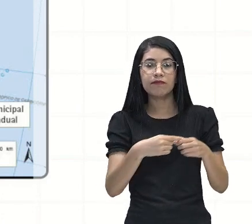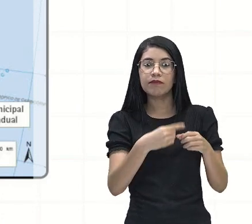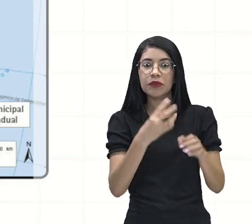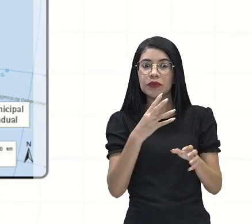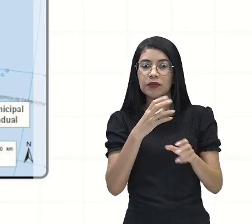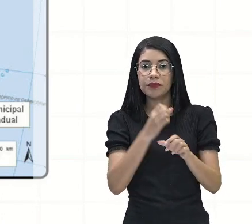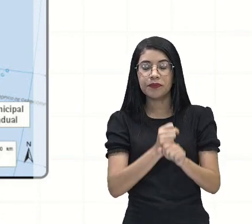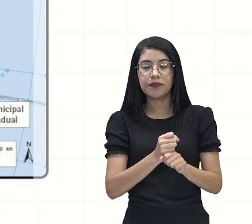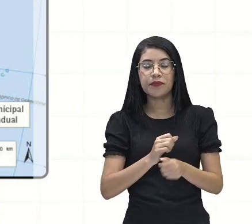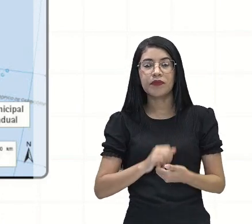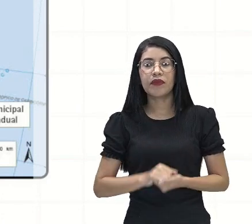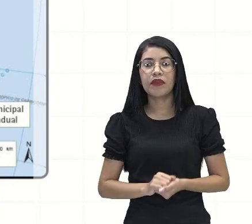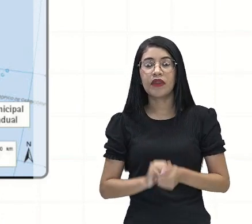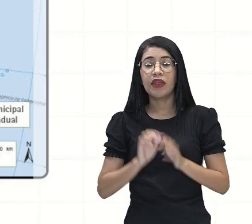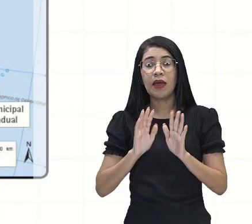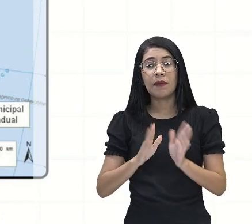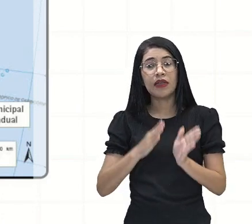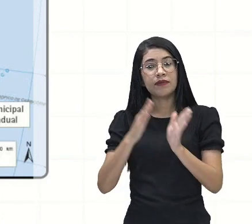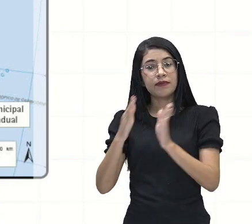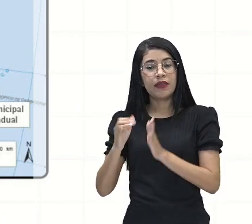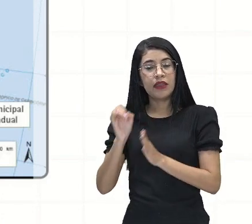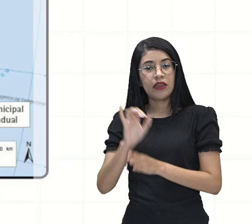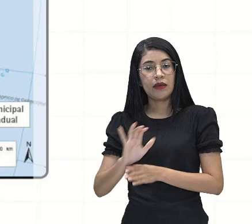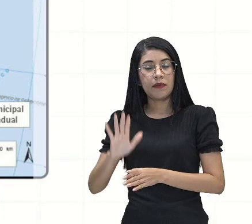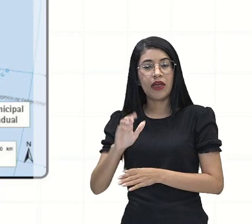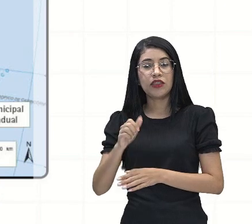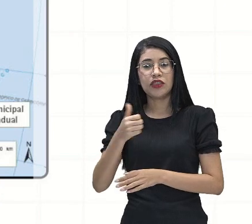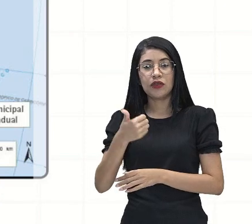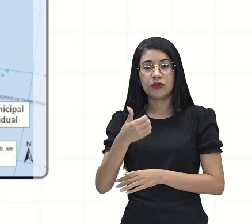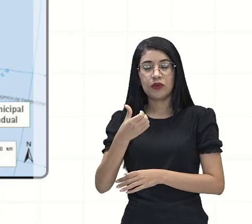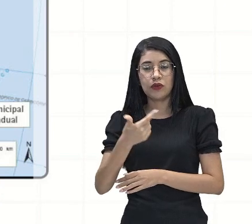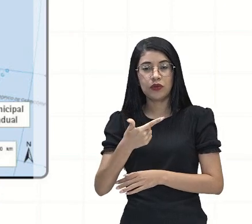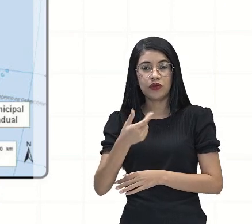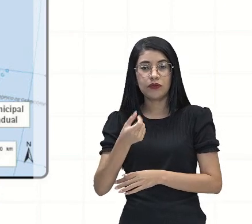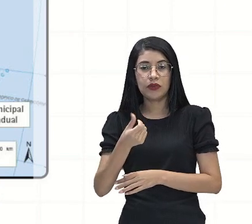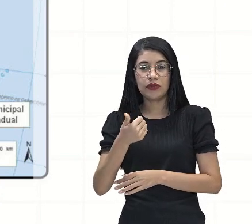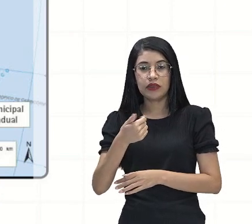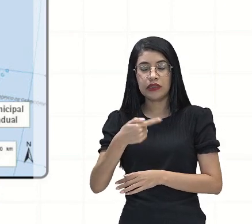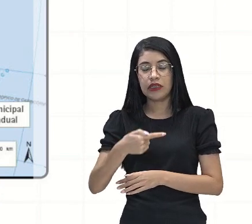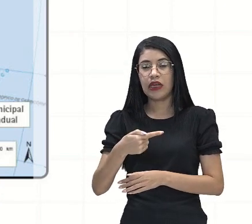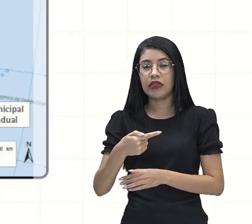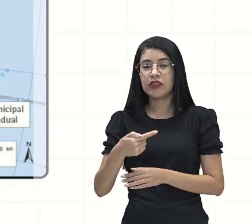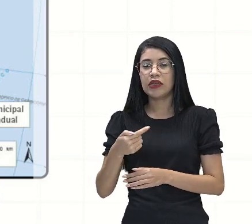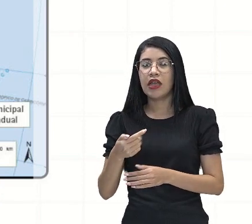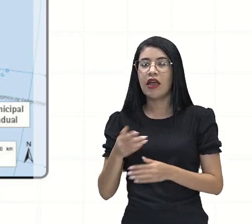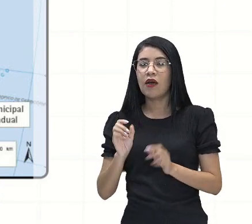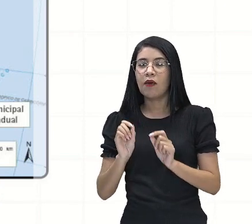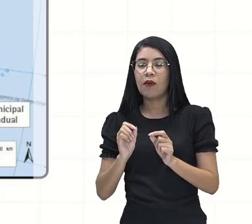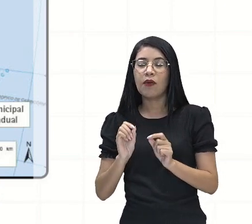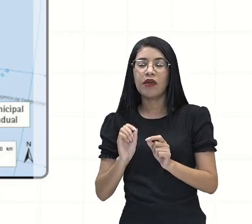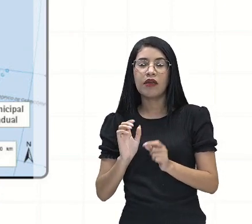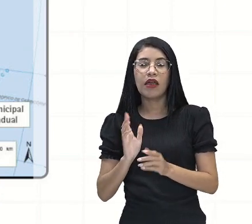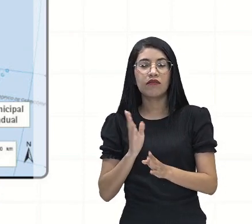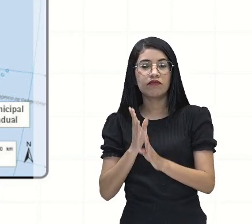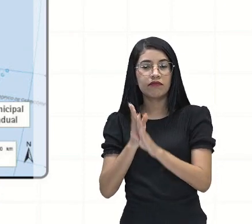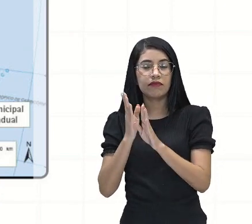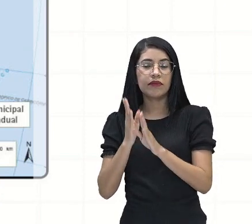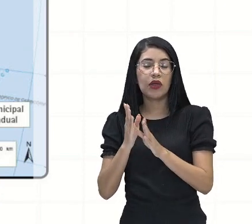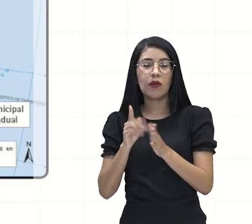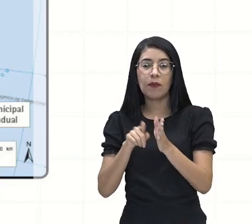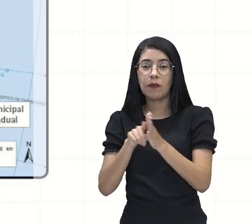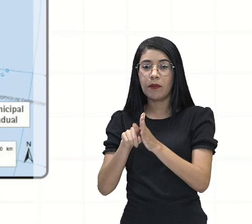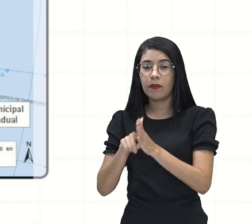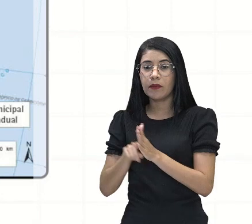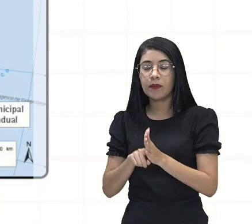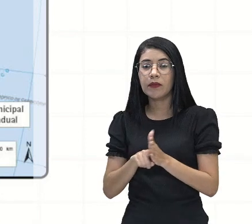municípios já em 2017 que já é mais recente né aqui do ano de 201